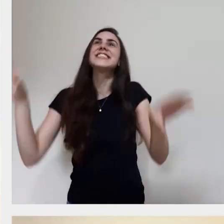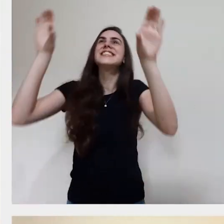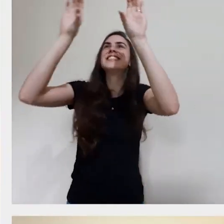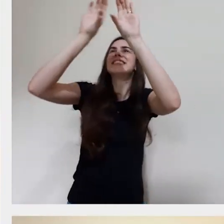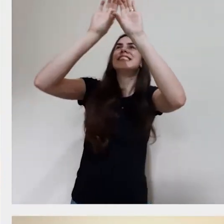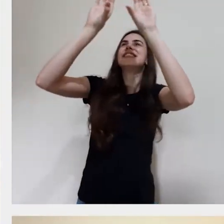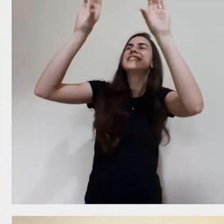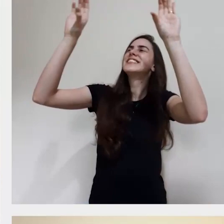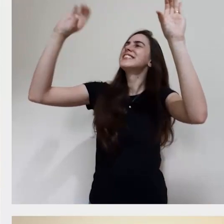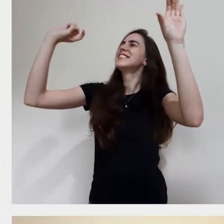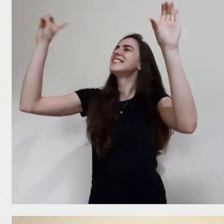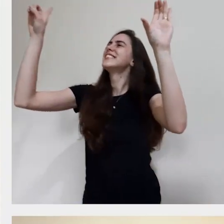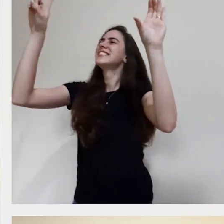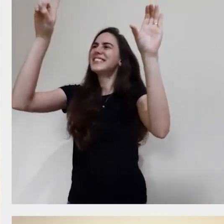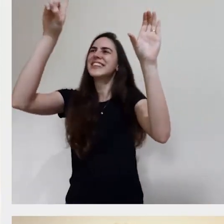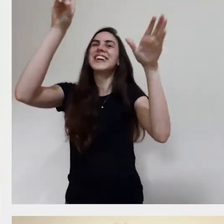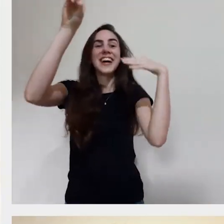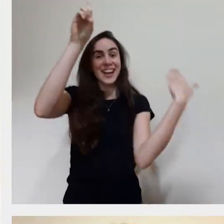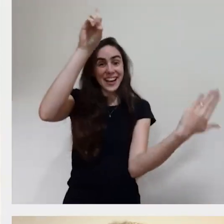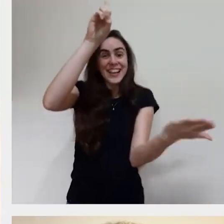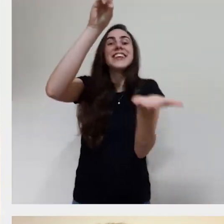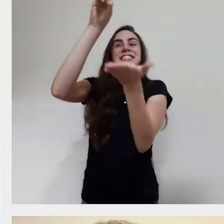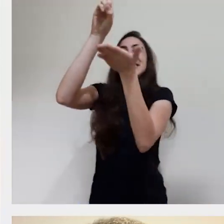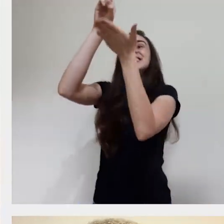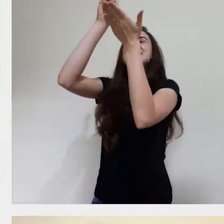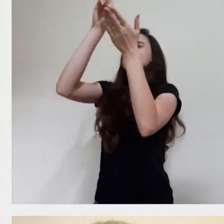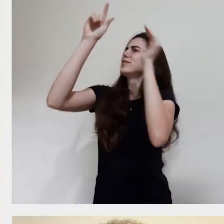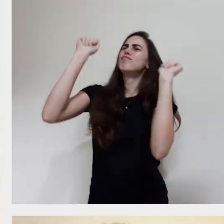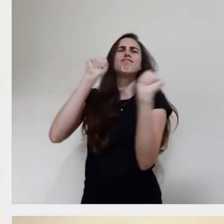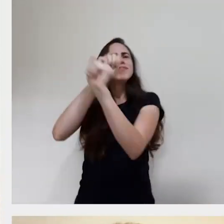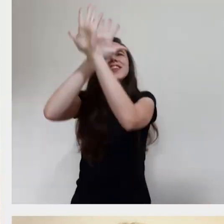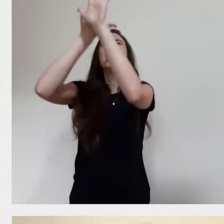A Deus demos glória,